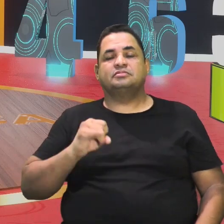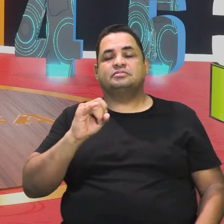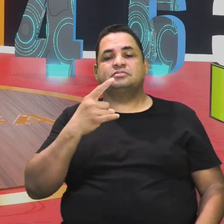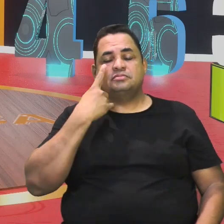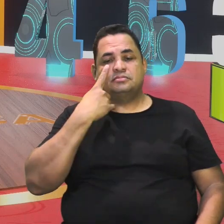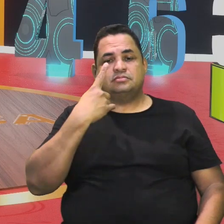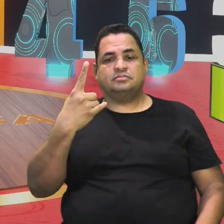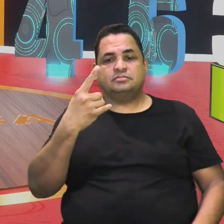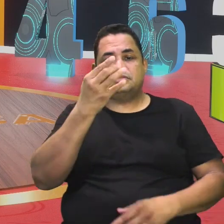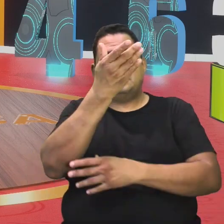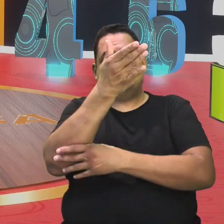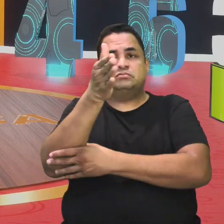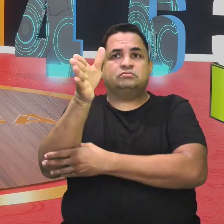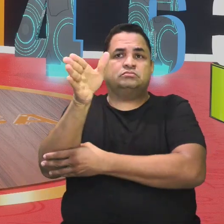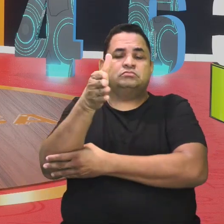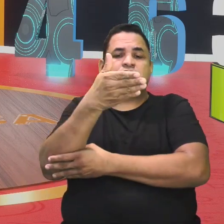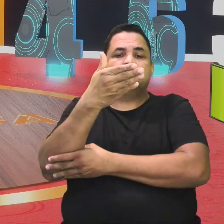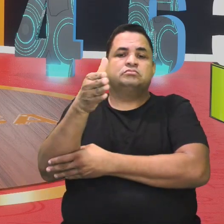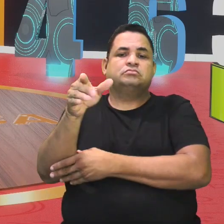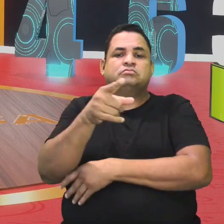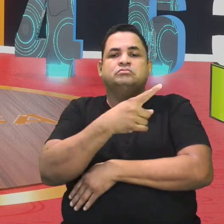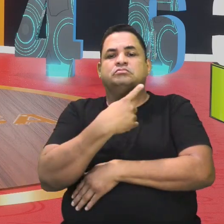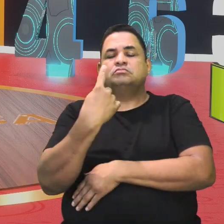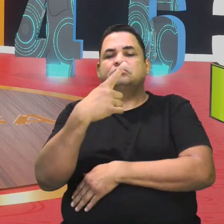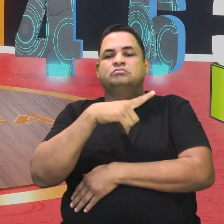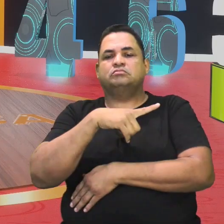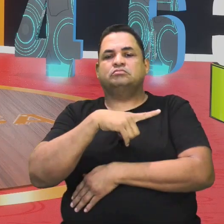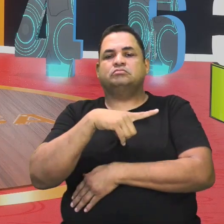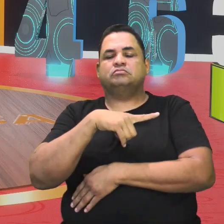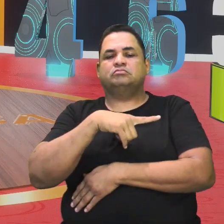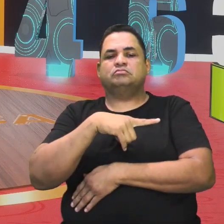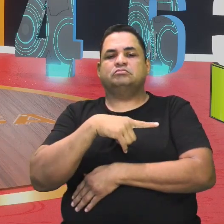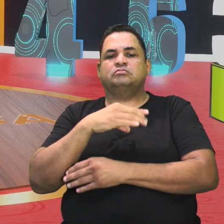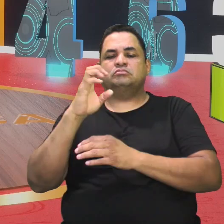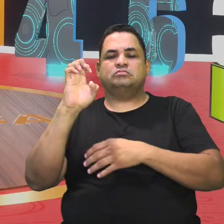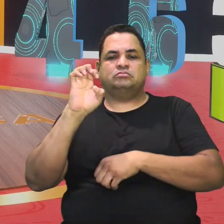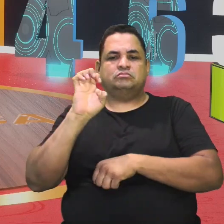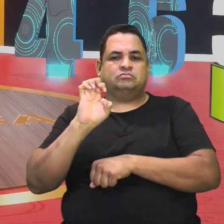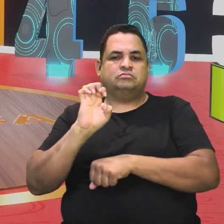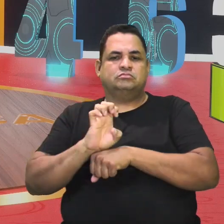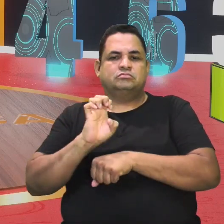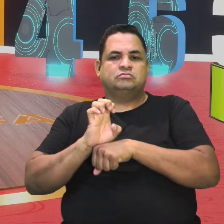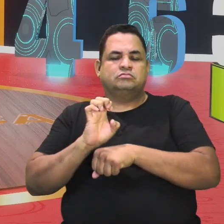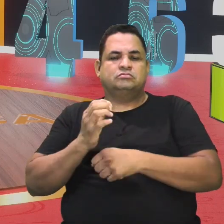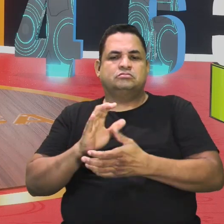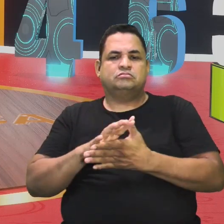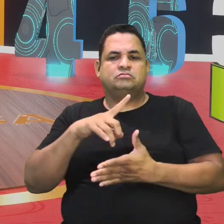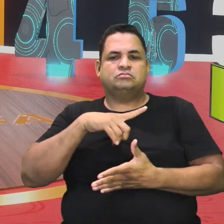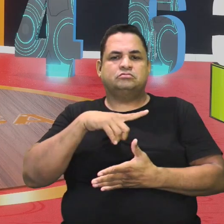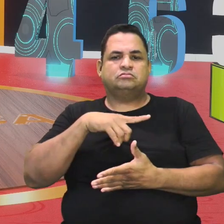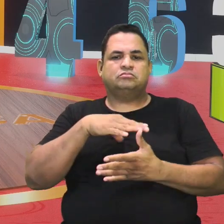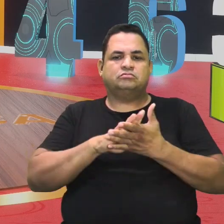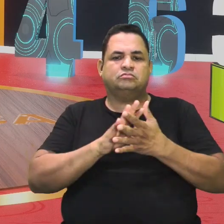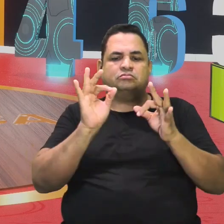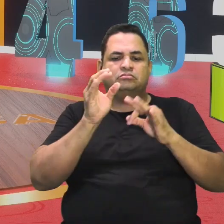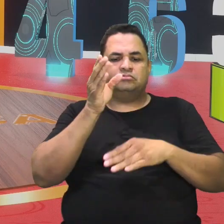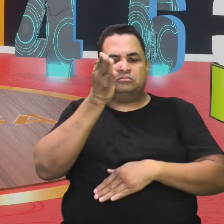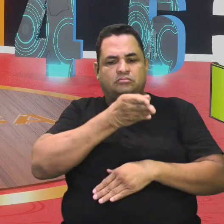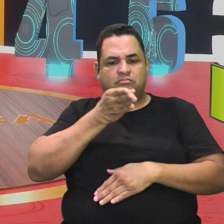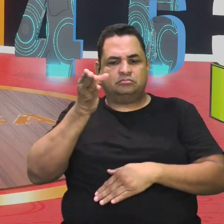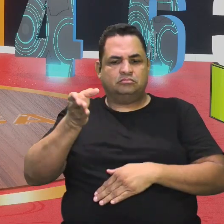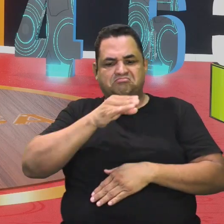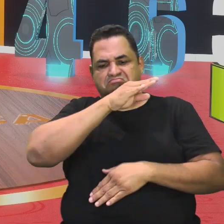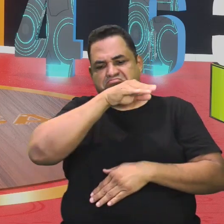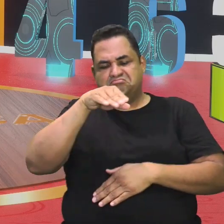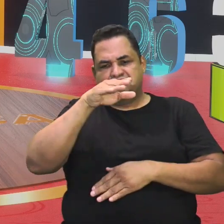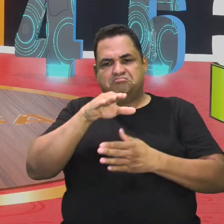por exemplo, as bandeiras que nós temos no nosso estado, legal. Nós vamos perceber que nossas bandeiras têm traços. E esses